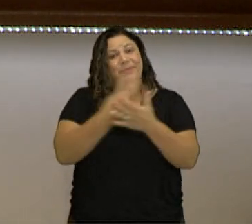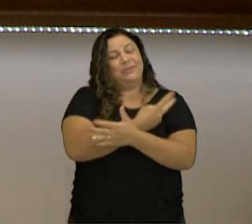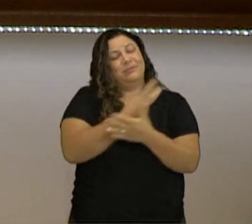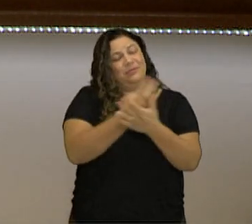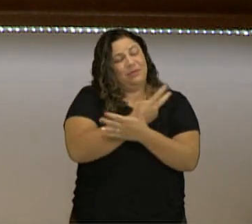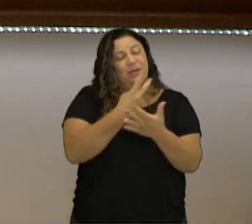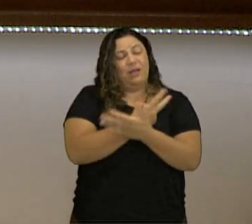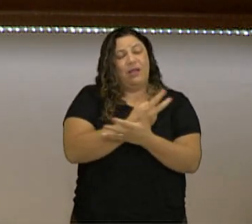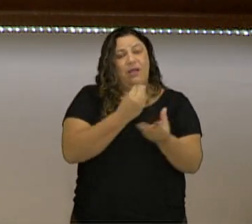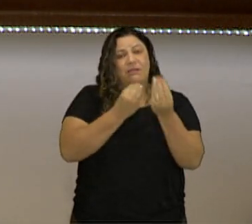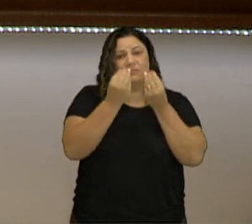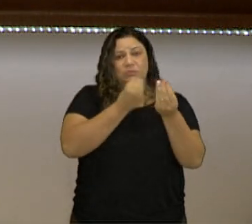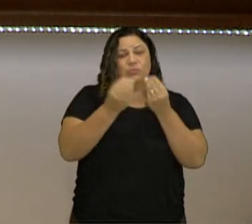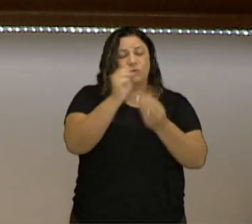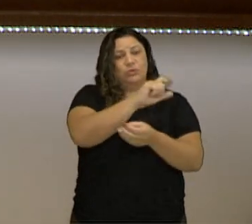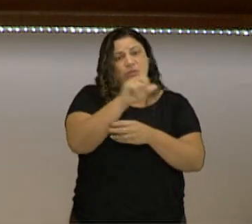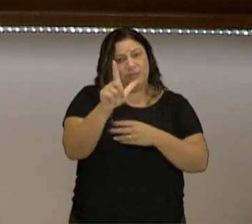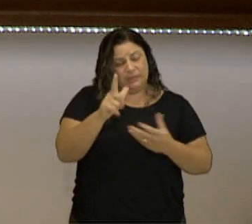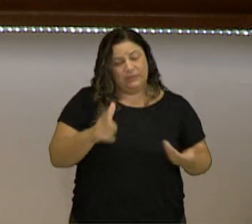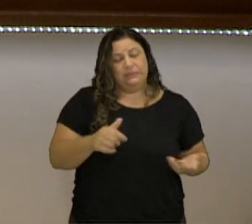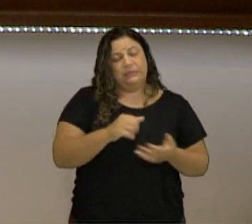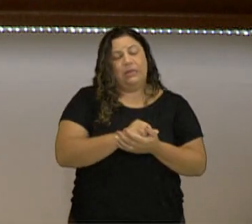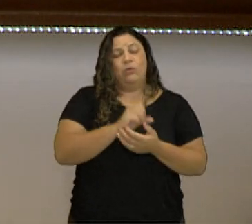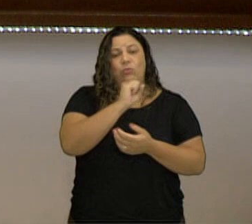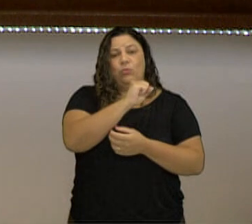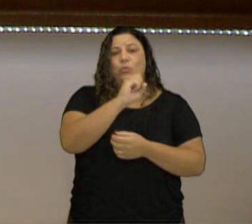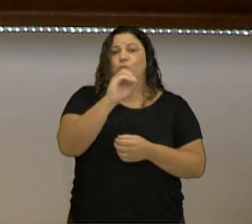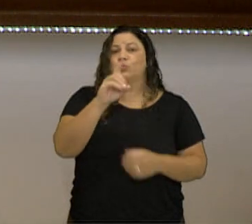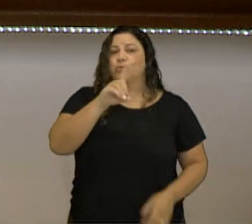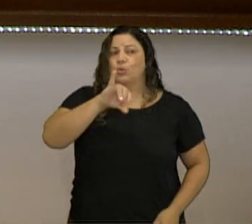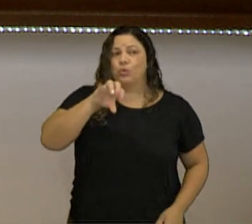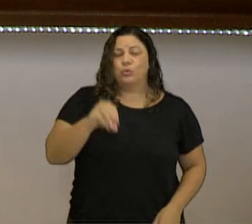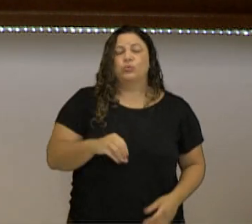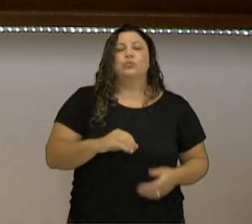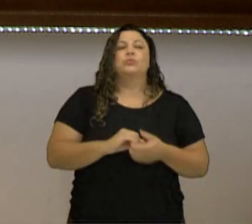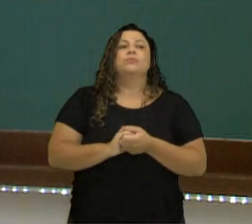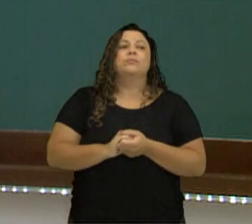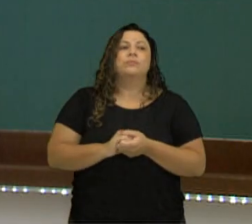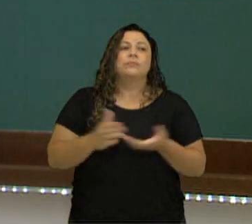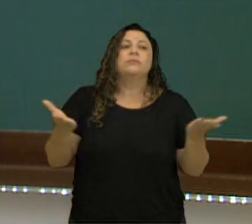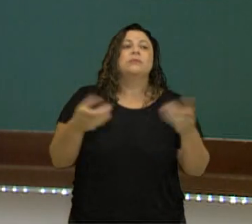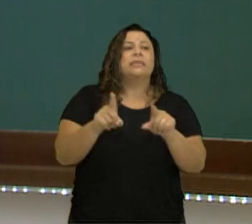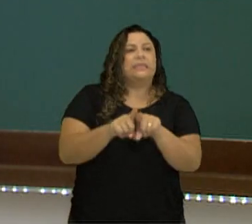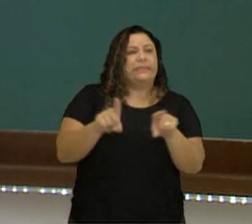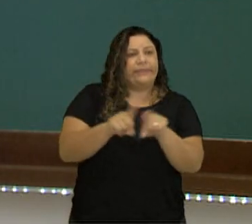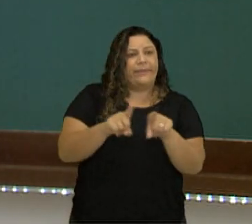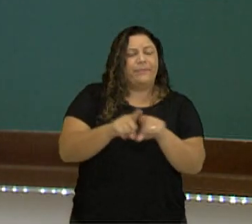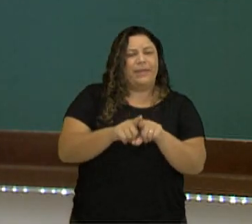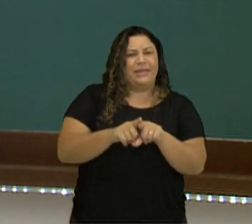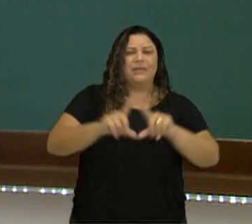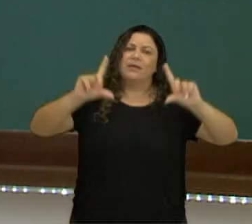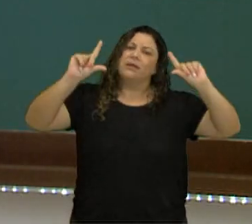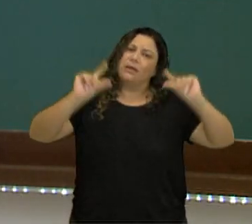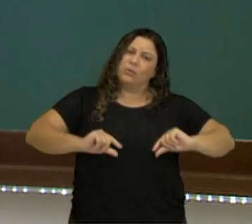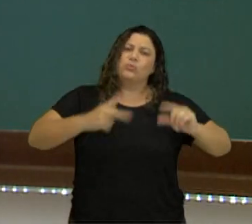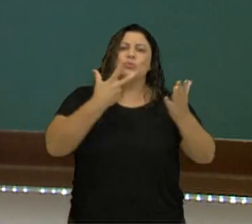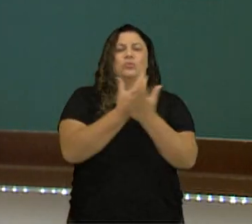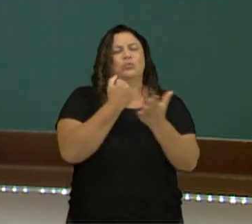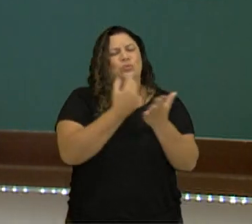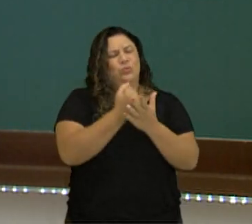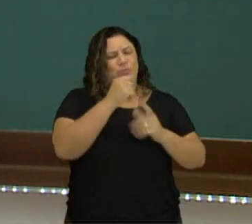sal, muito sódio, né? Então, a reeducação alimentar é muito importante. Também é indicado reduzir o consumo de